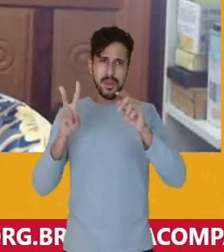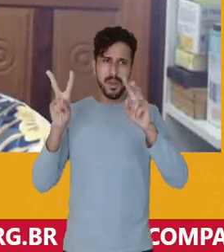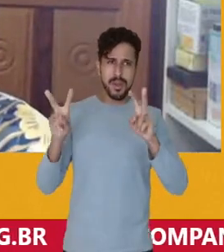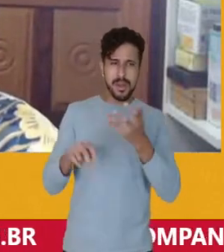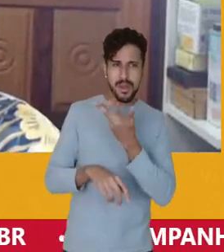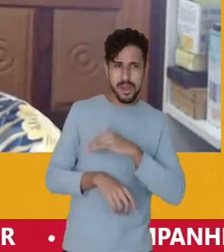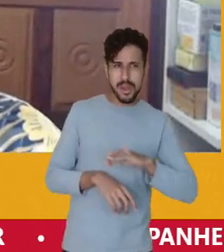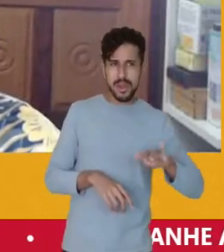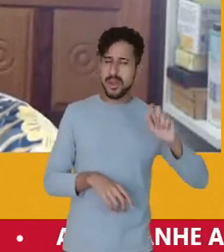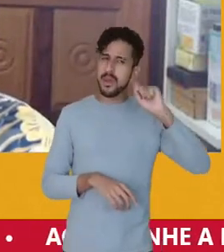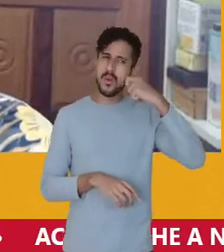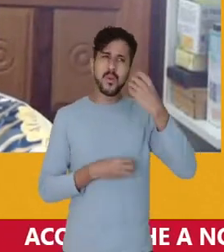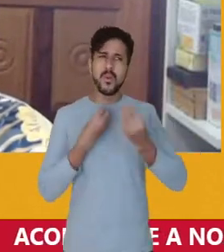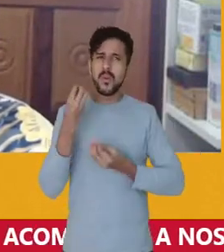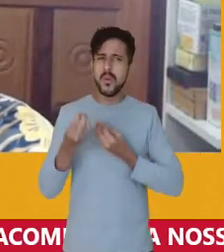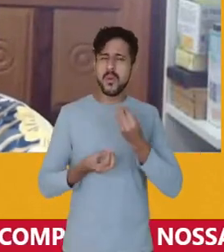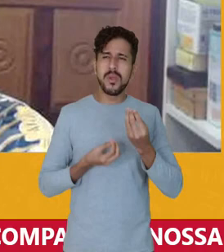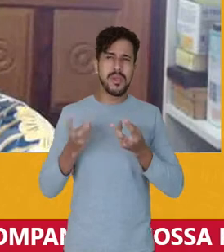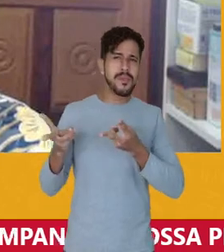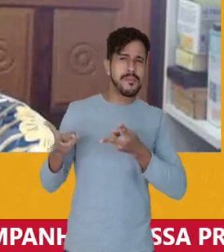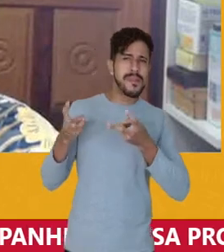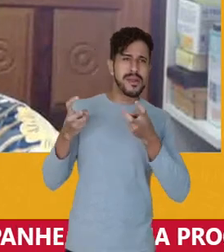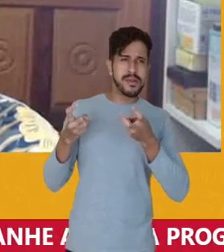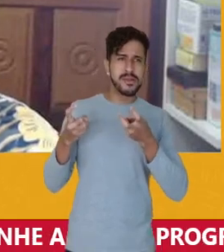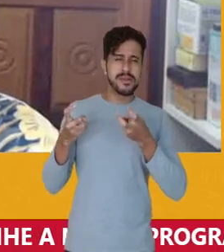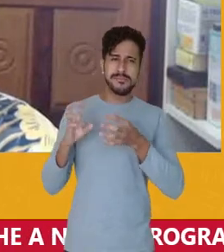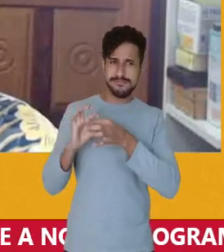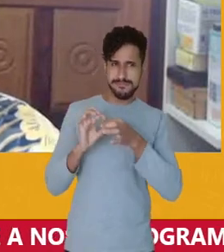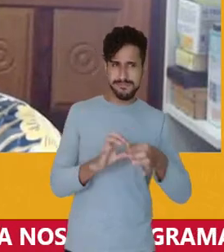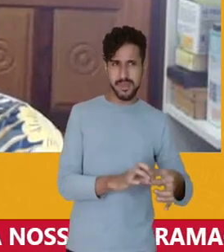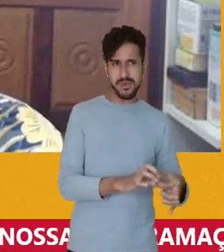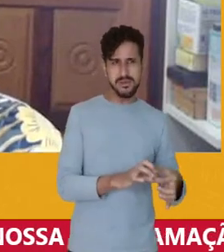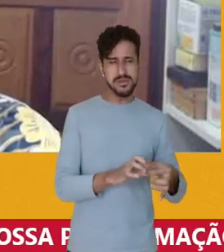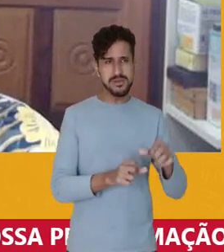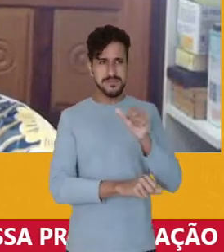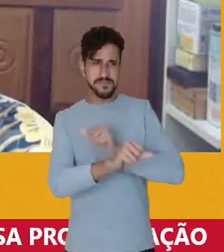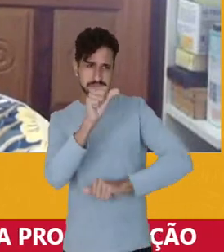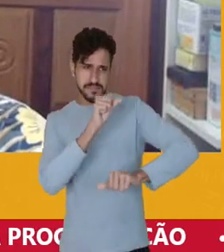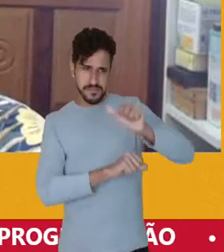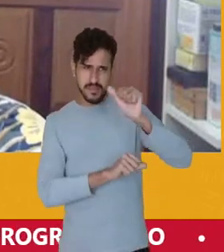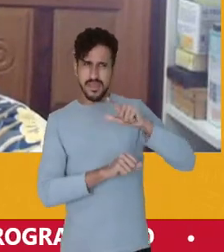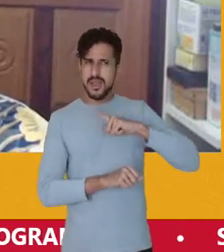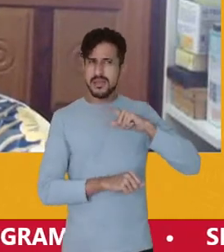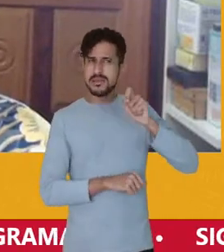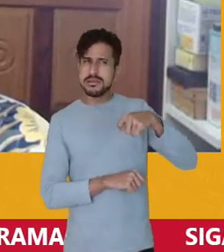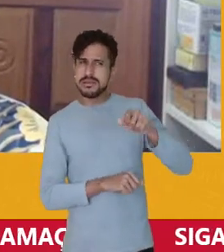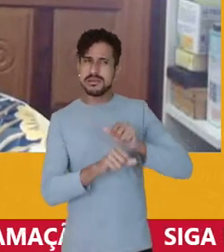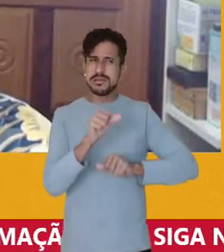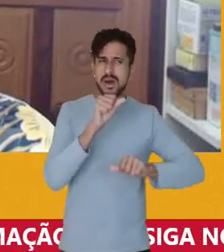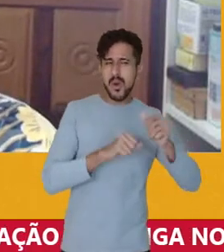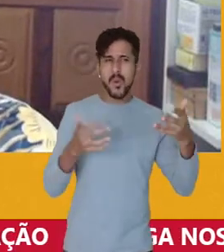infância negra, como é que você vê essa situação, essa mudança? Há essa mudança hoje? Como é que a gente vê